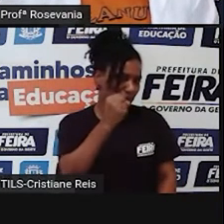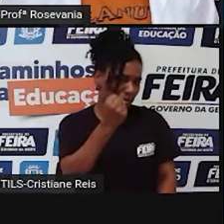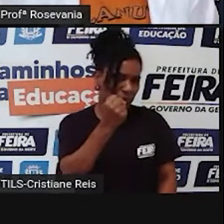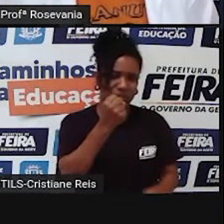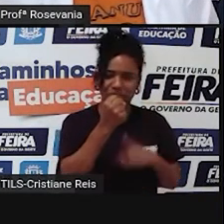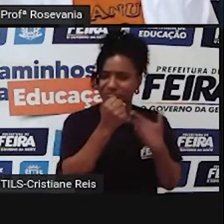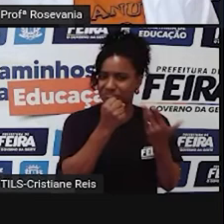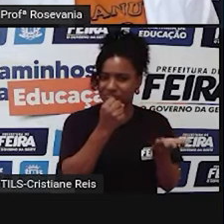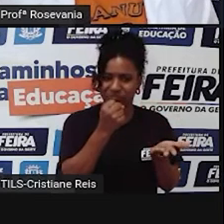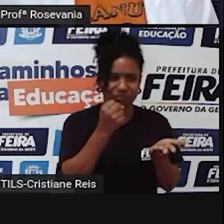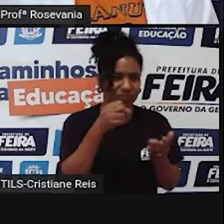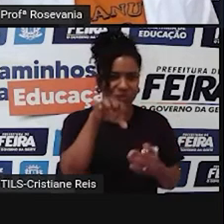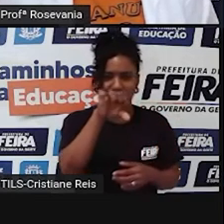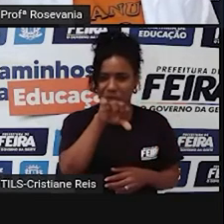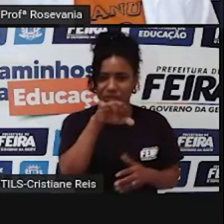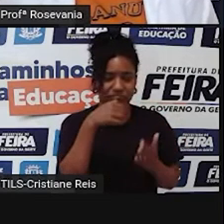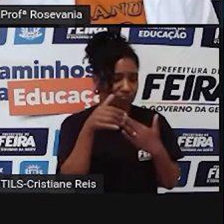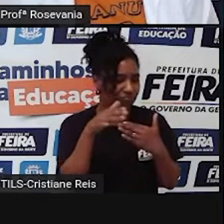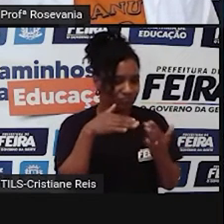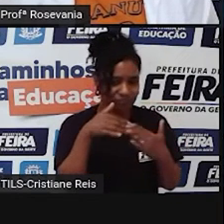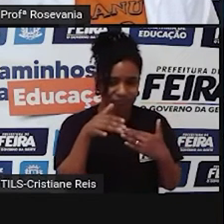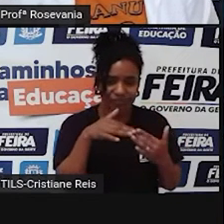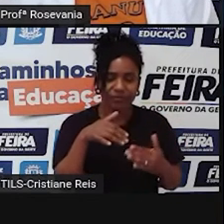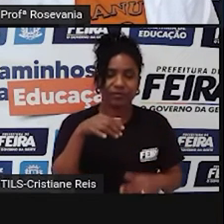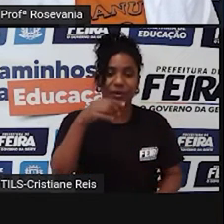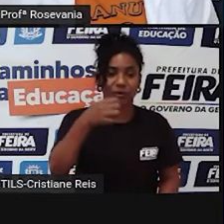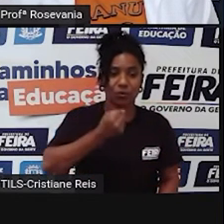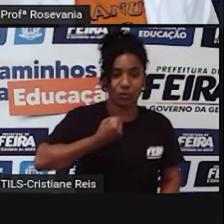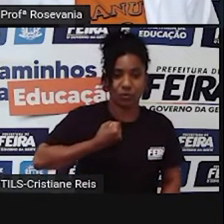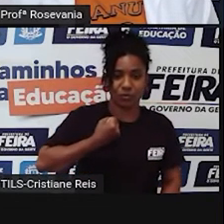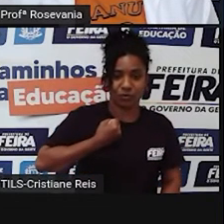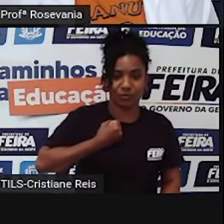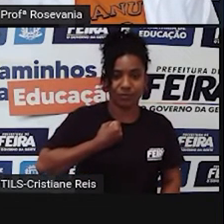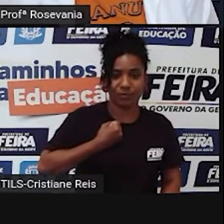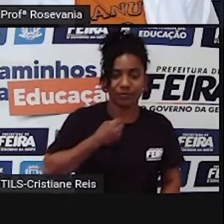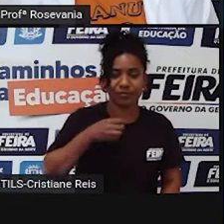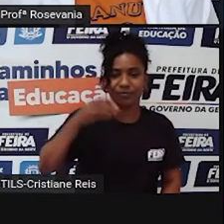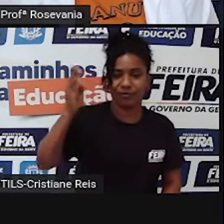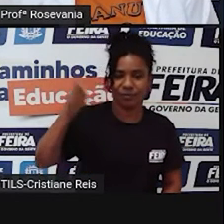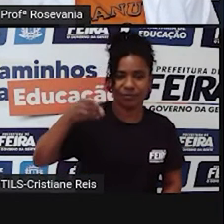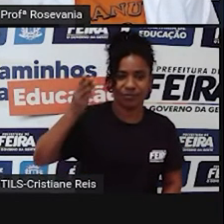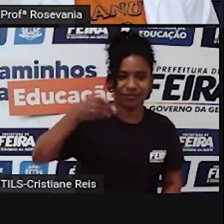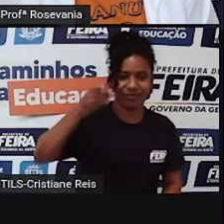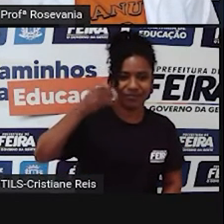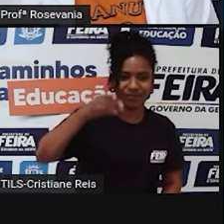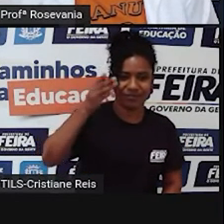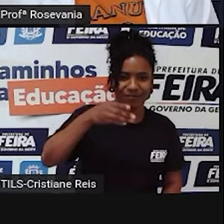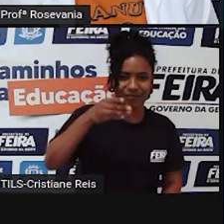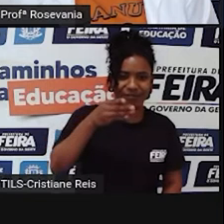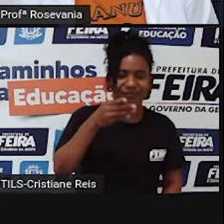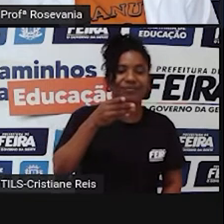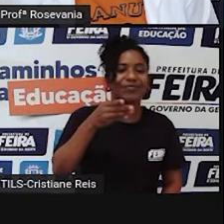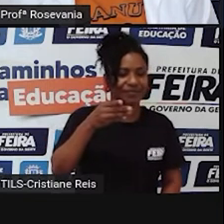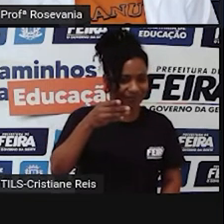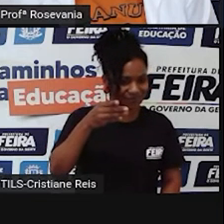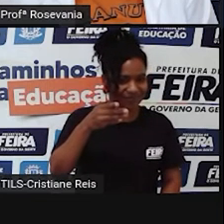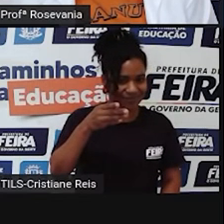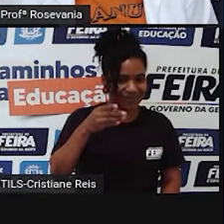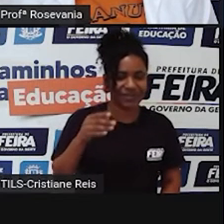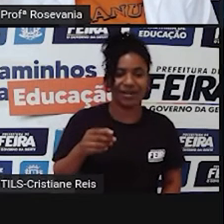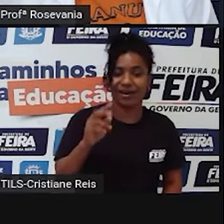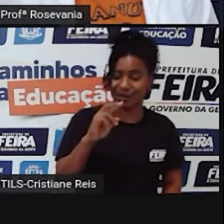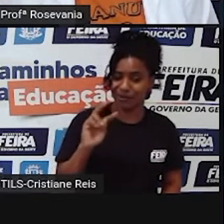poderia ser, sei lá, nove, o número que fosse. Eu vou cortar cinco casinhas para ter o valor